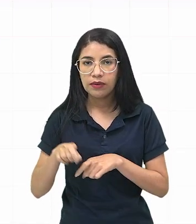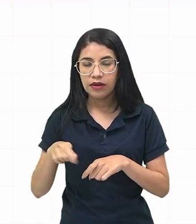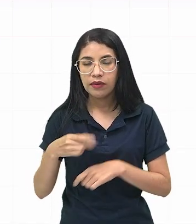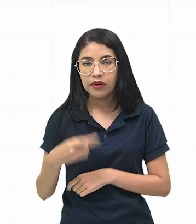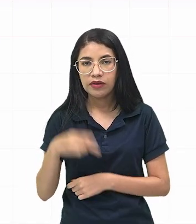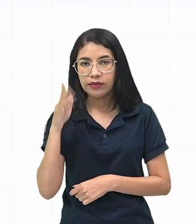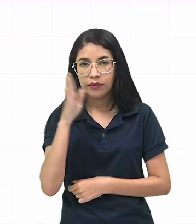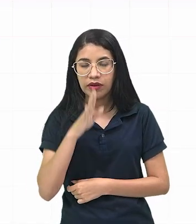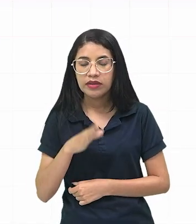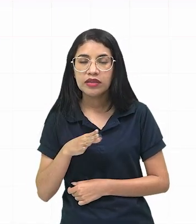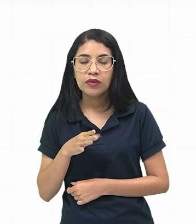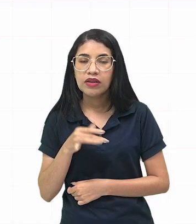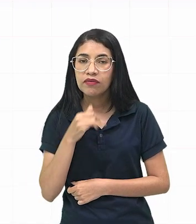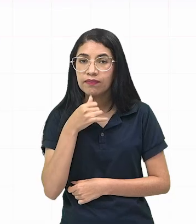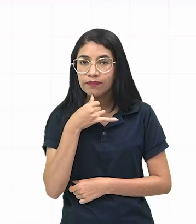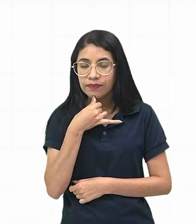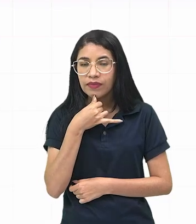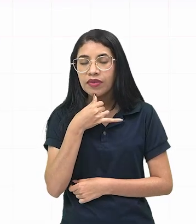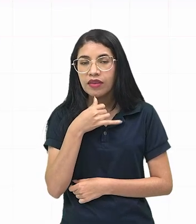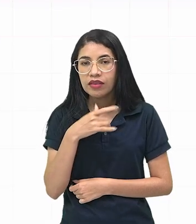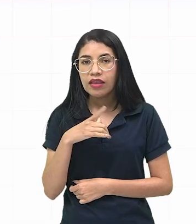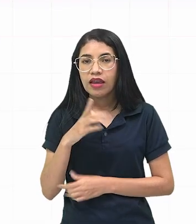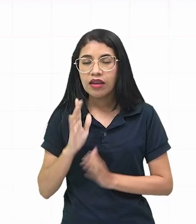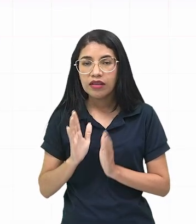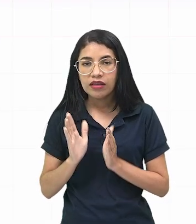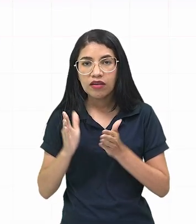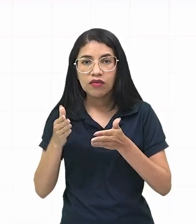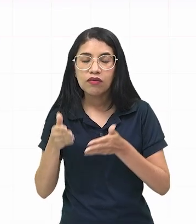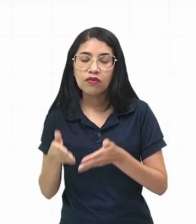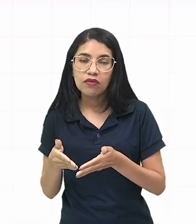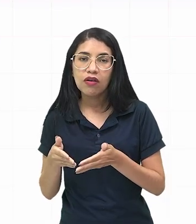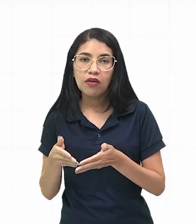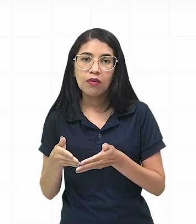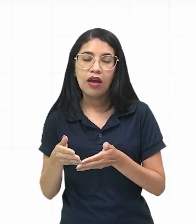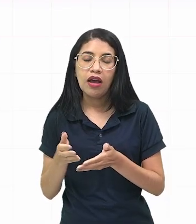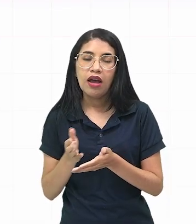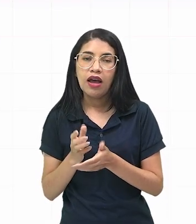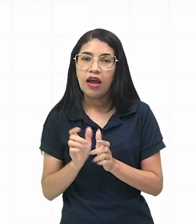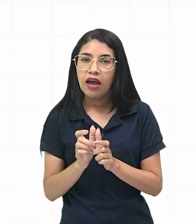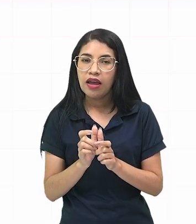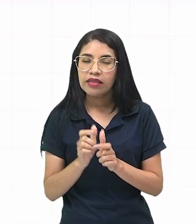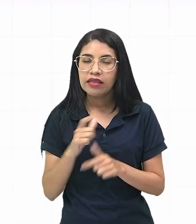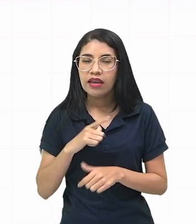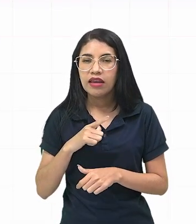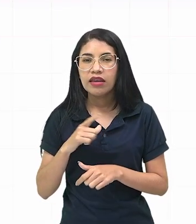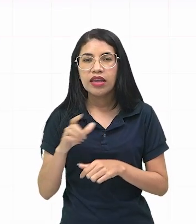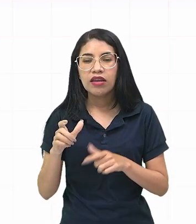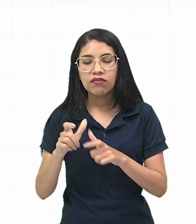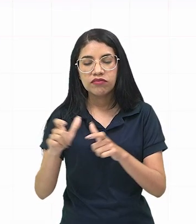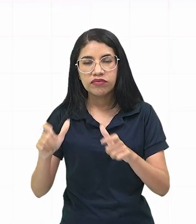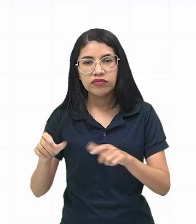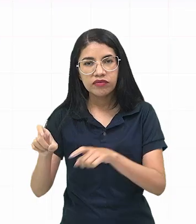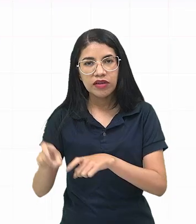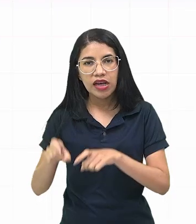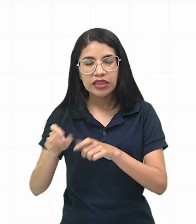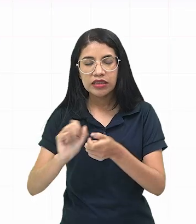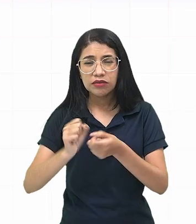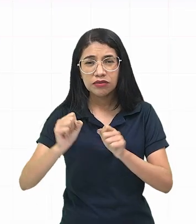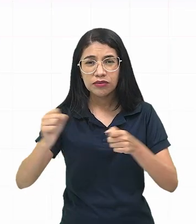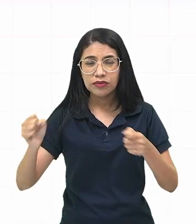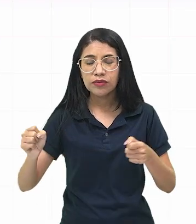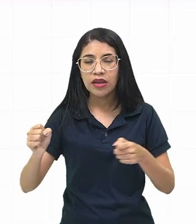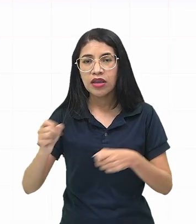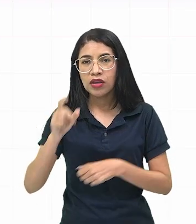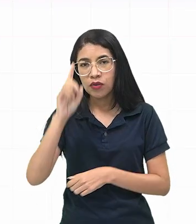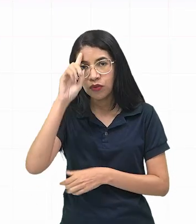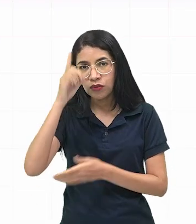ele infelizmente ele ainda é muito concentrado. Ainda tem fazendas muito grandes onde o dono dessa fazenda vai